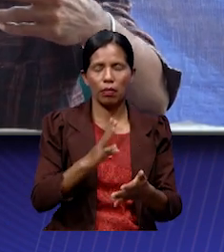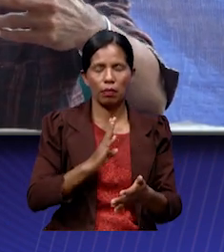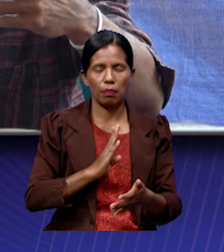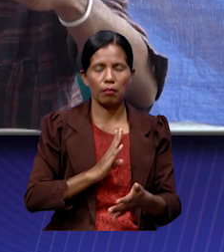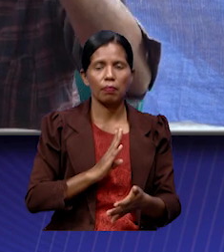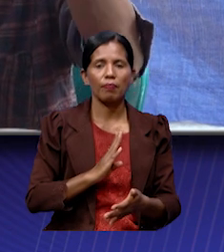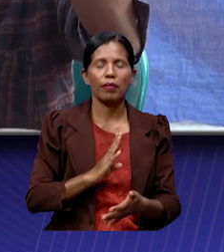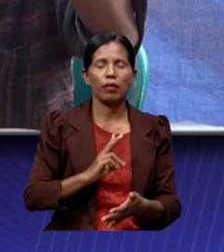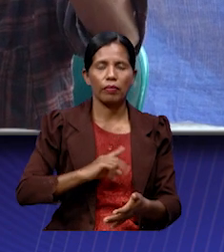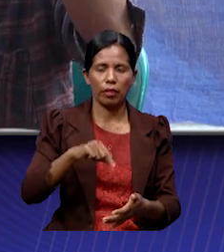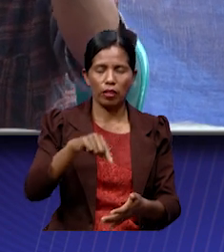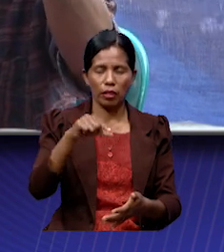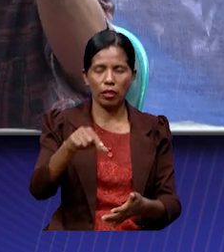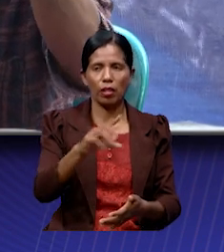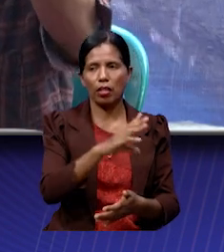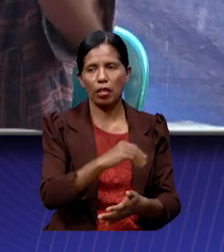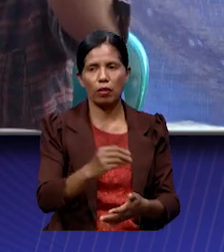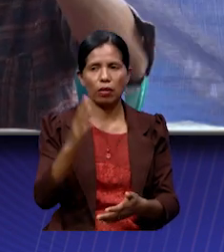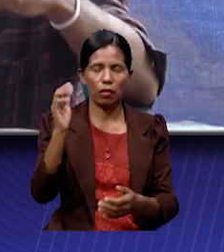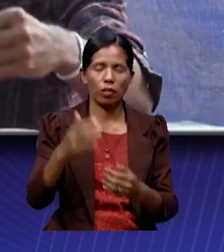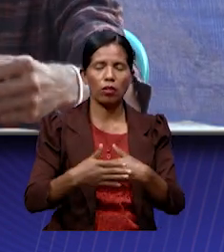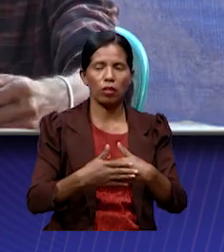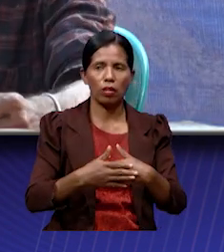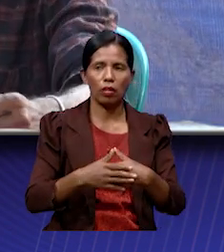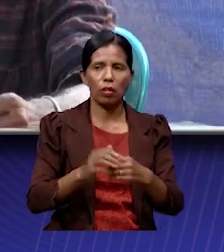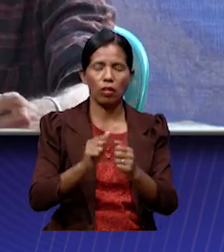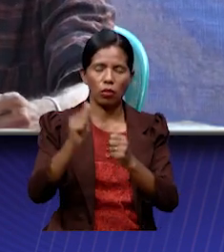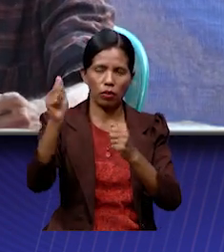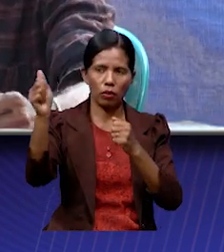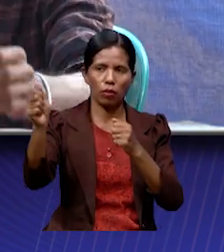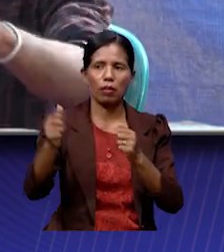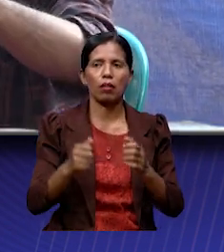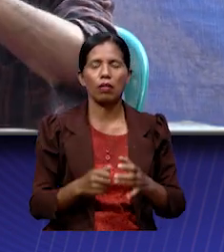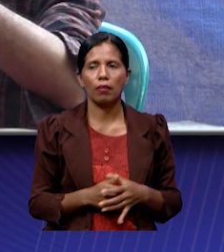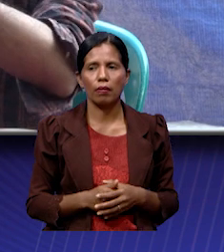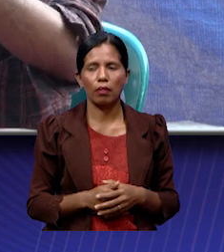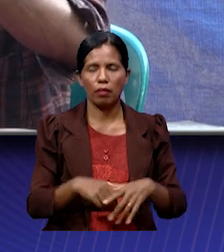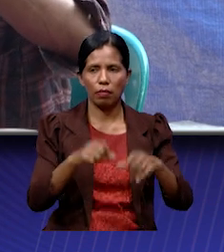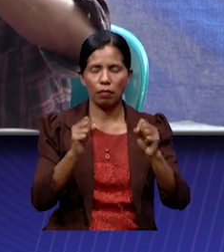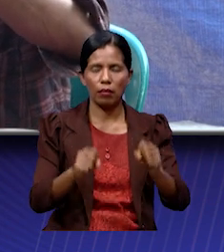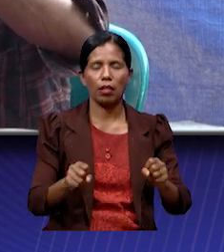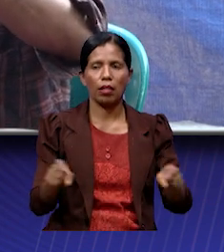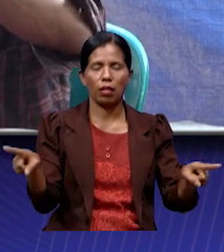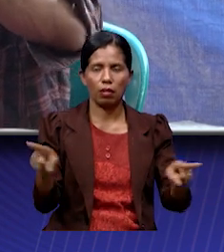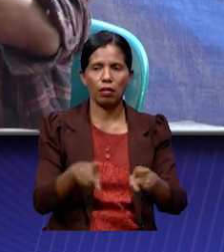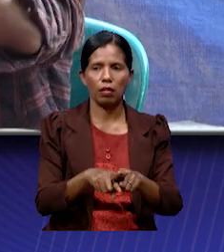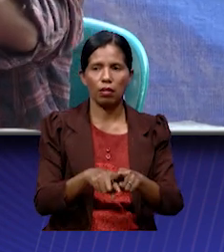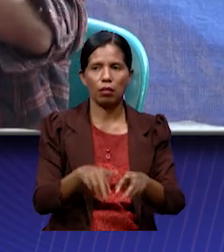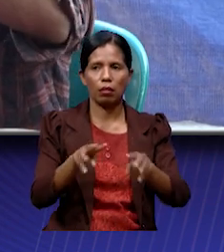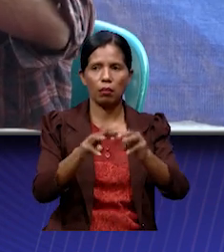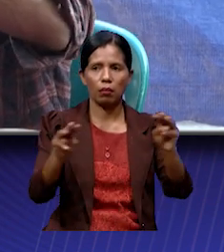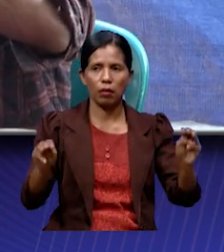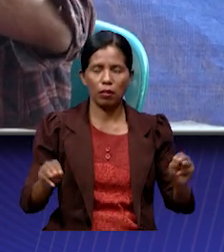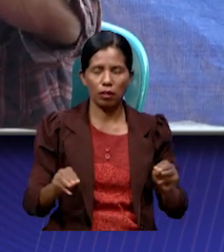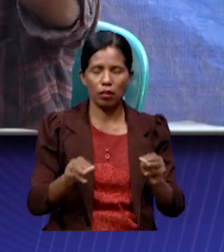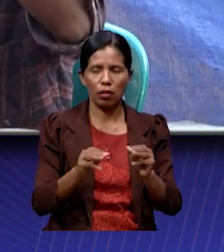ho watkarbau, ho parte duro sira nebe rabat ba zona lekidiga sira nebe le sai município alternativa